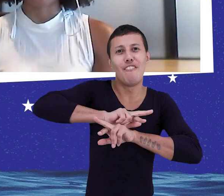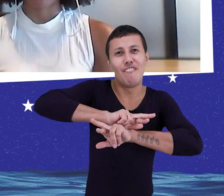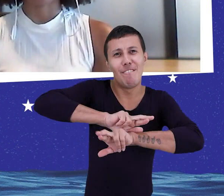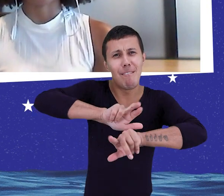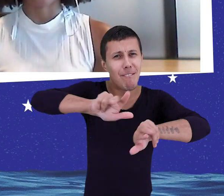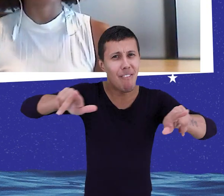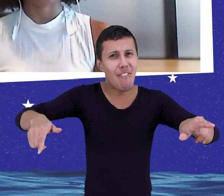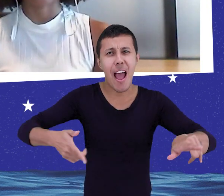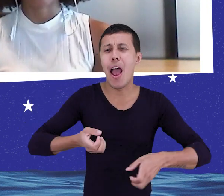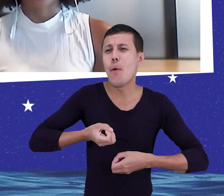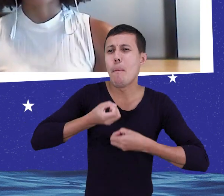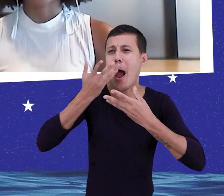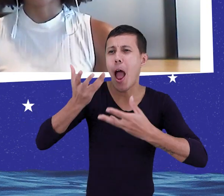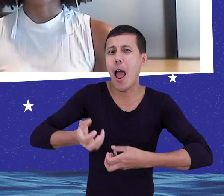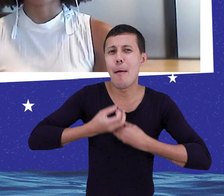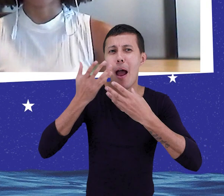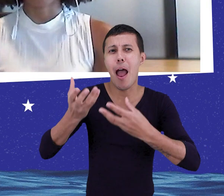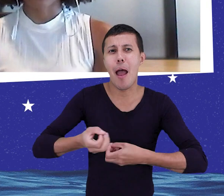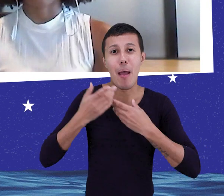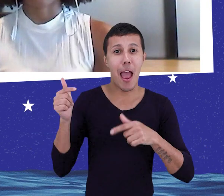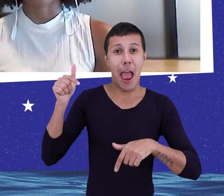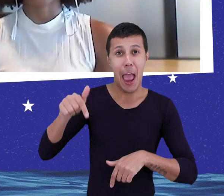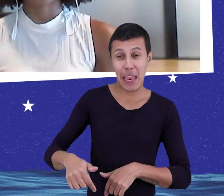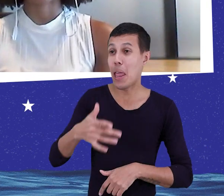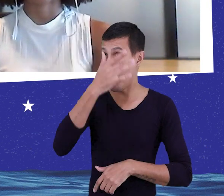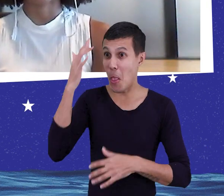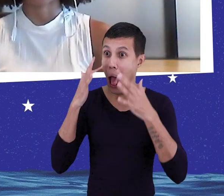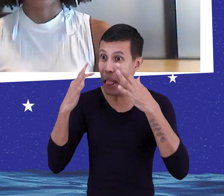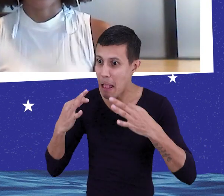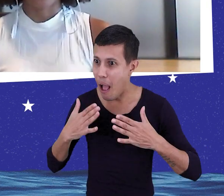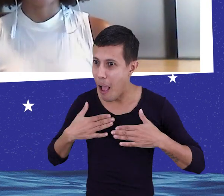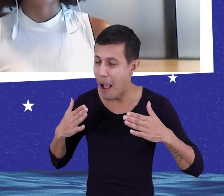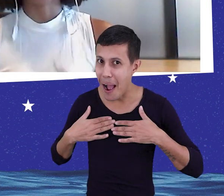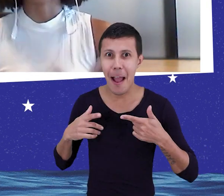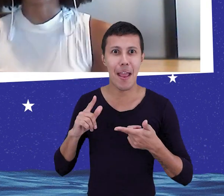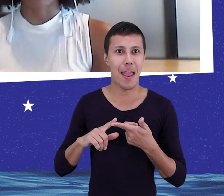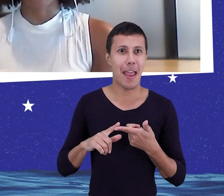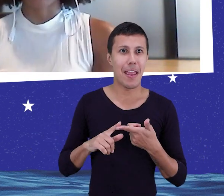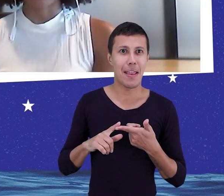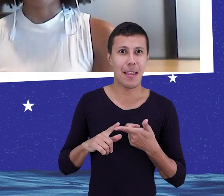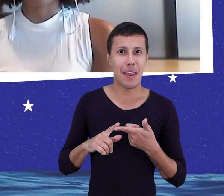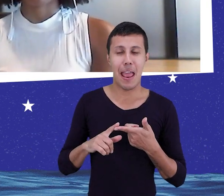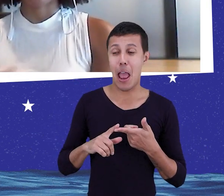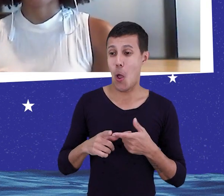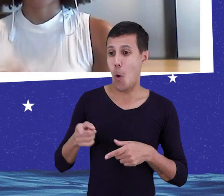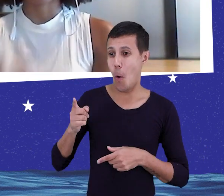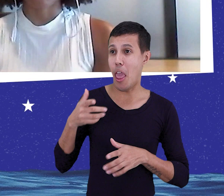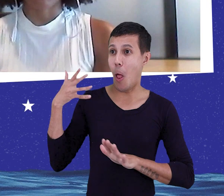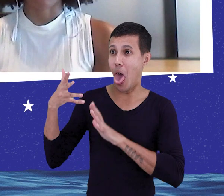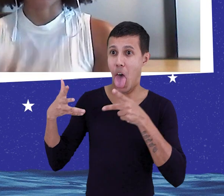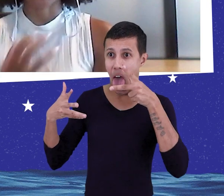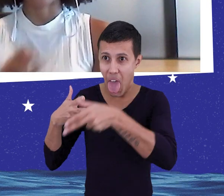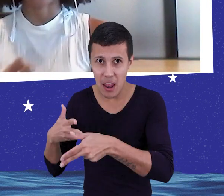vários depoimentos, né? Que, poxa, aqui eu consigo ser ouvida, aqui eu não preciso interromper a fala de alguém para que